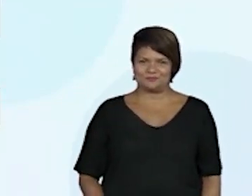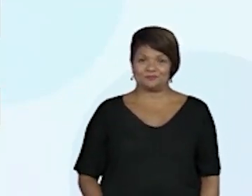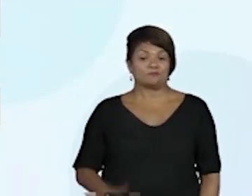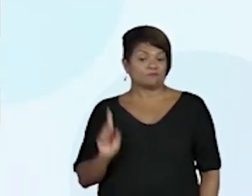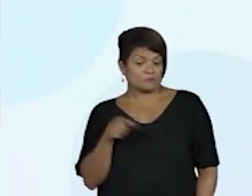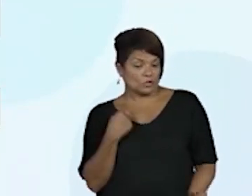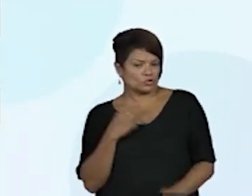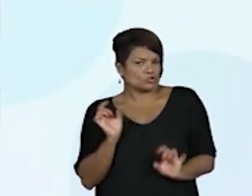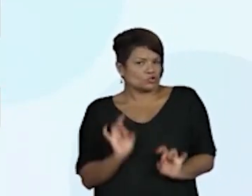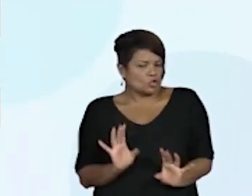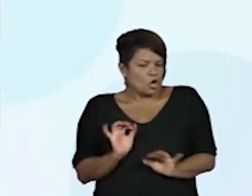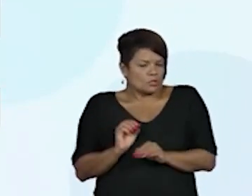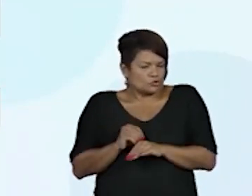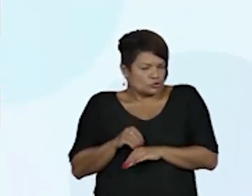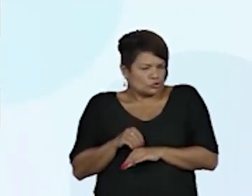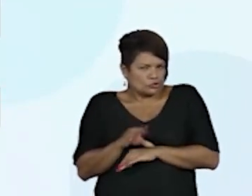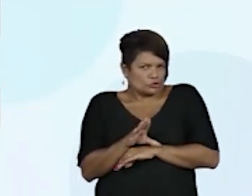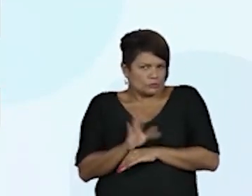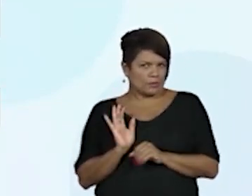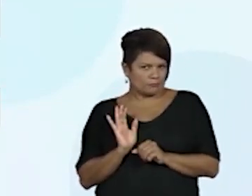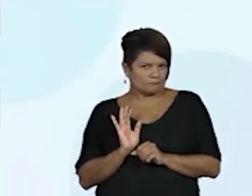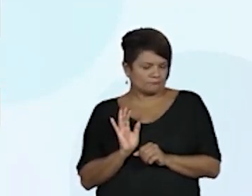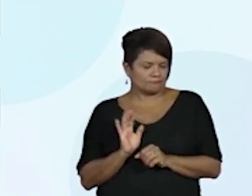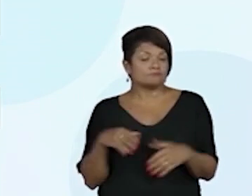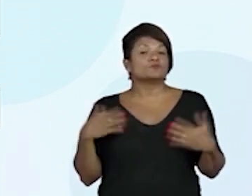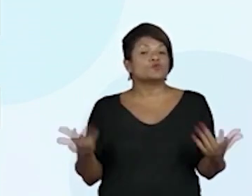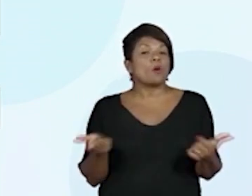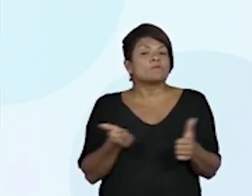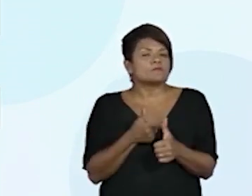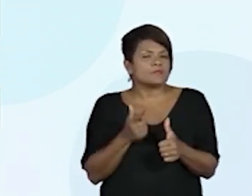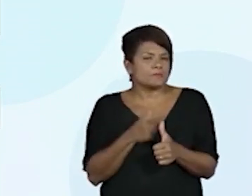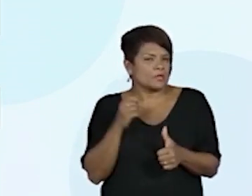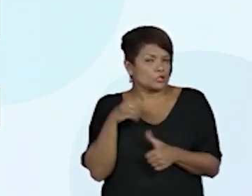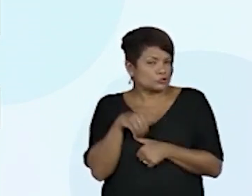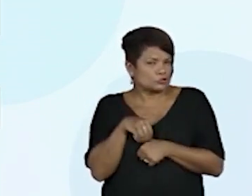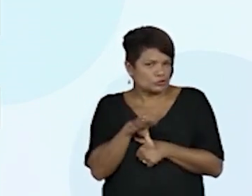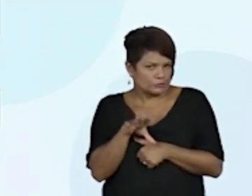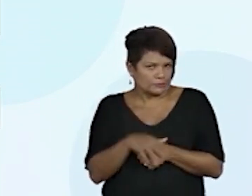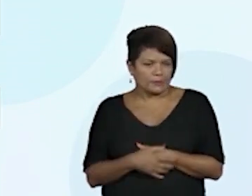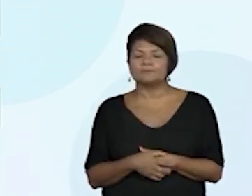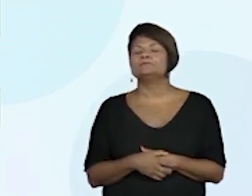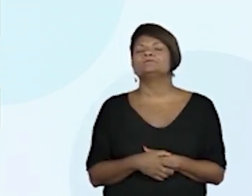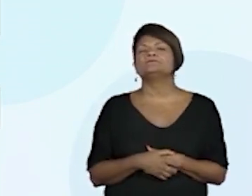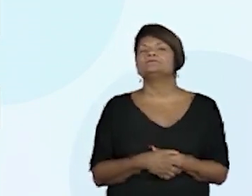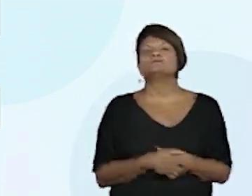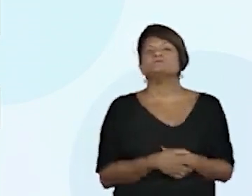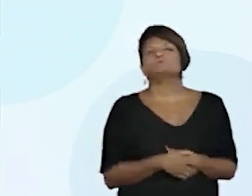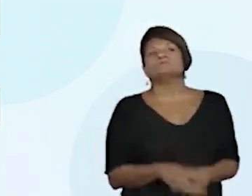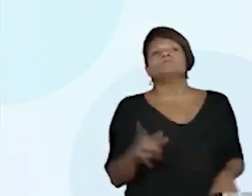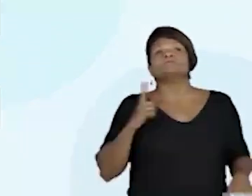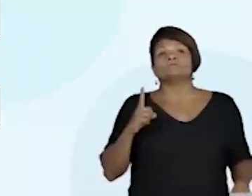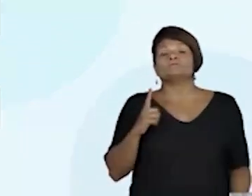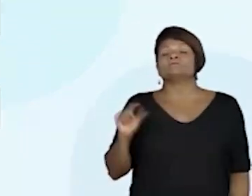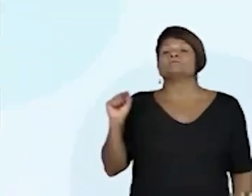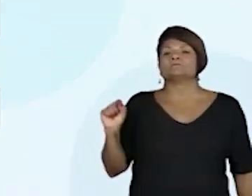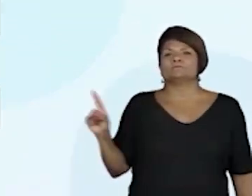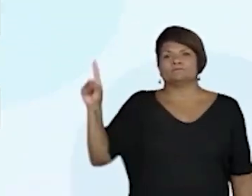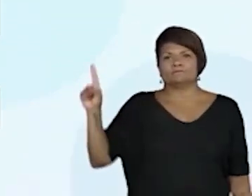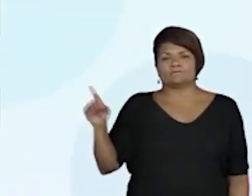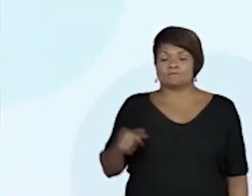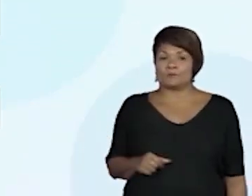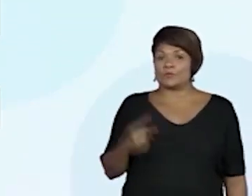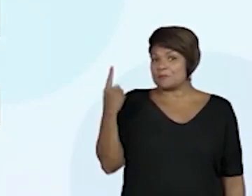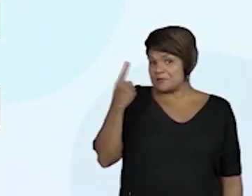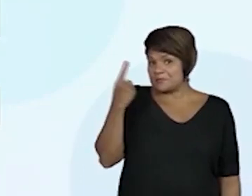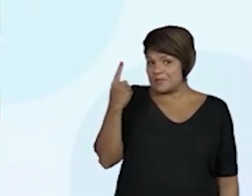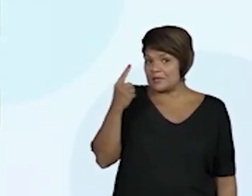a dica, não é? Qual é a primeira dica? A primeira dica, prof. Fran, o que a gente tem ali? A centena. A